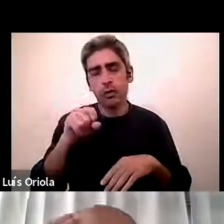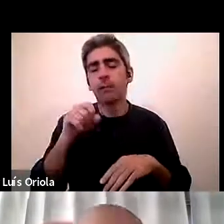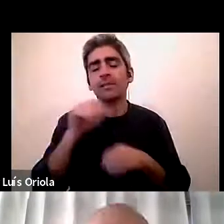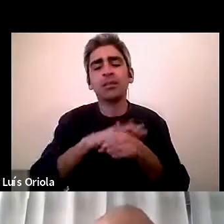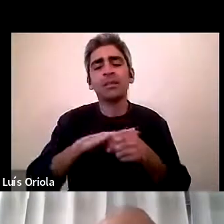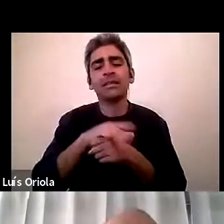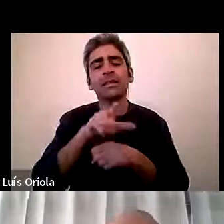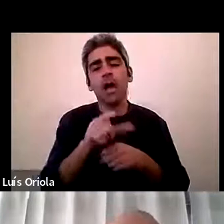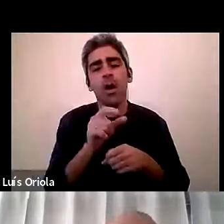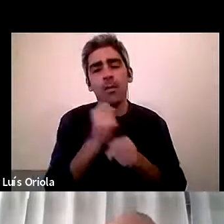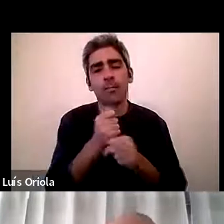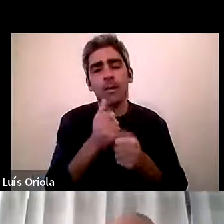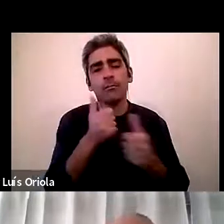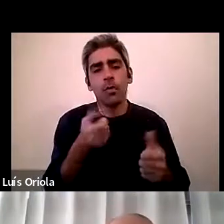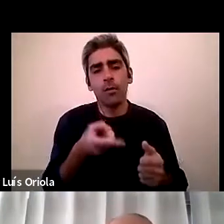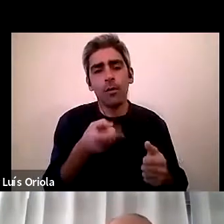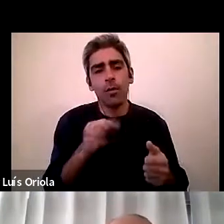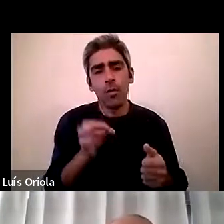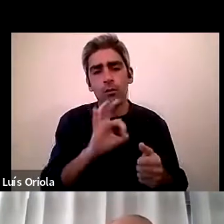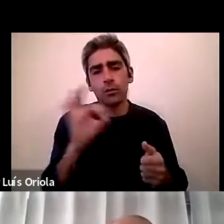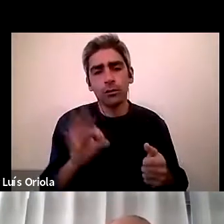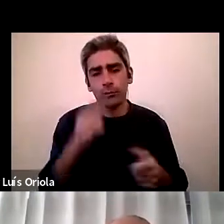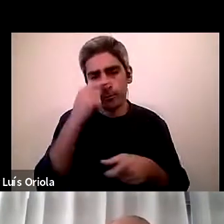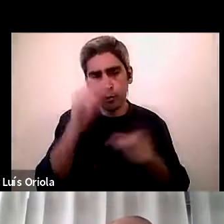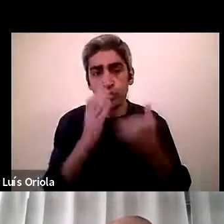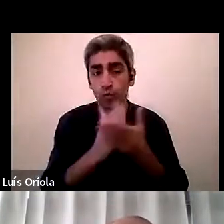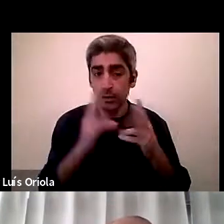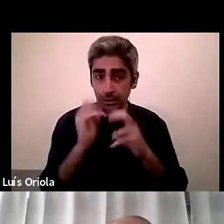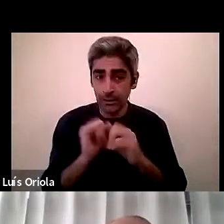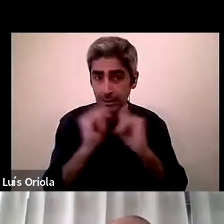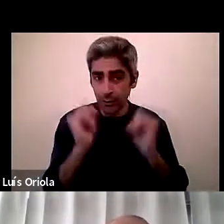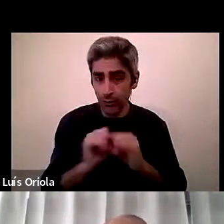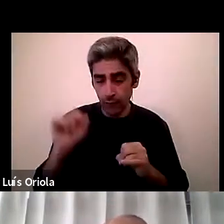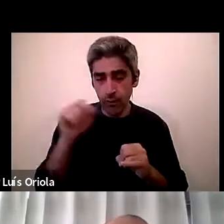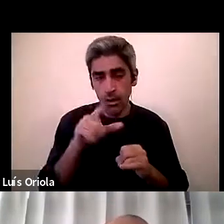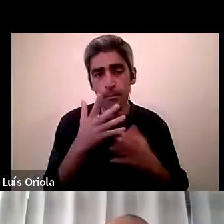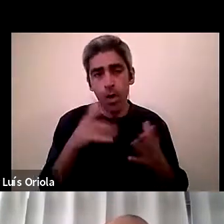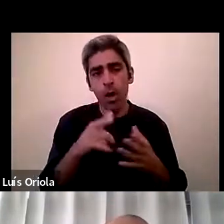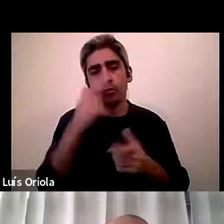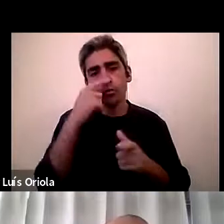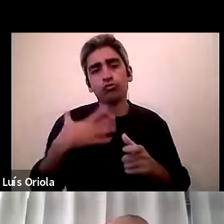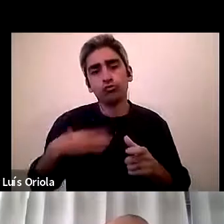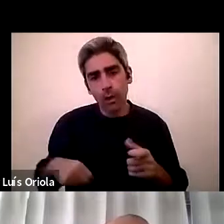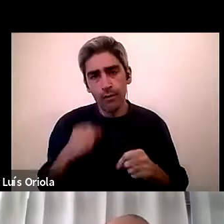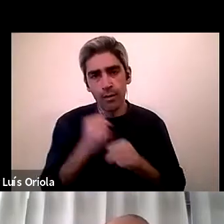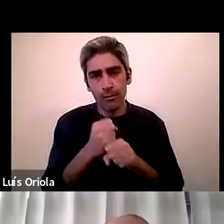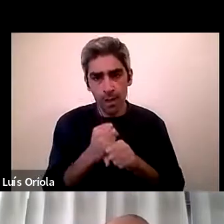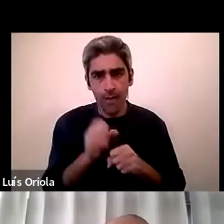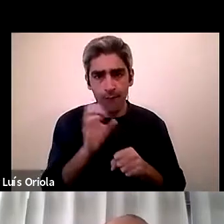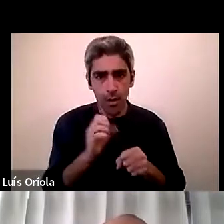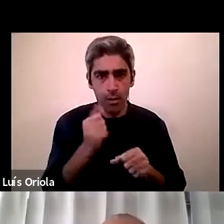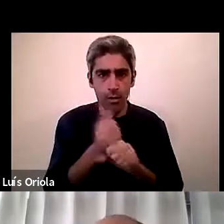trabalho remoto, em que 98% das pessoas, isso é um estudo internacional, diz que gostaria de trabalhar na modalidade